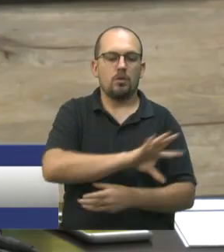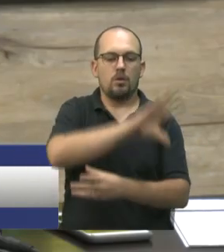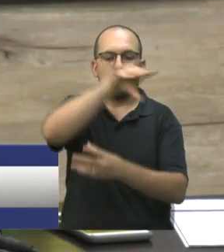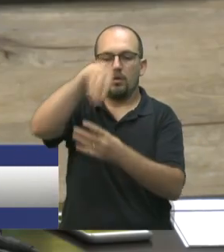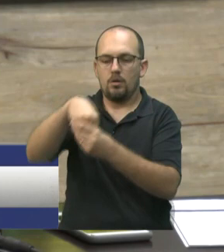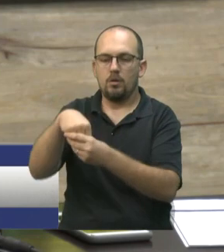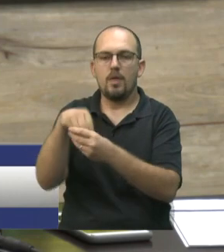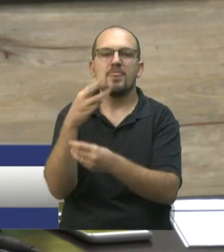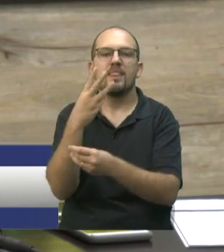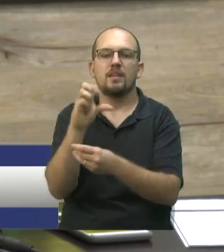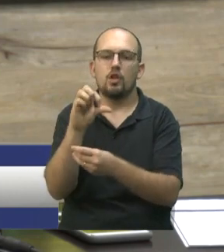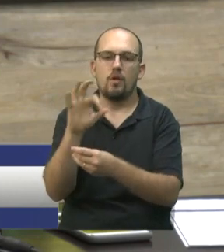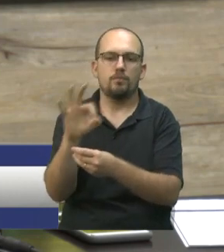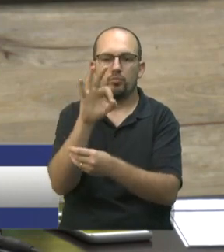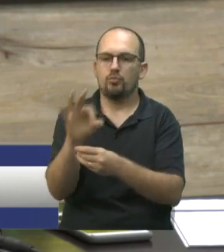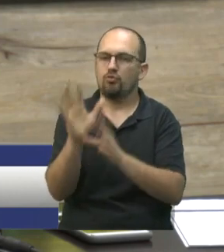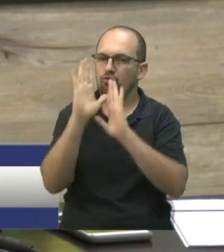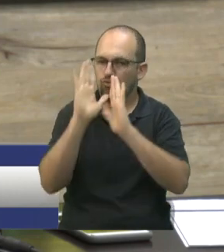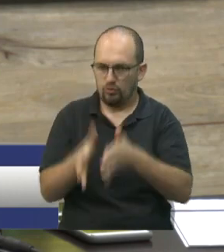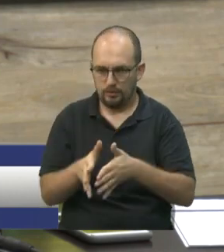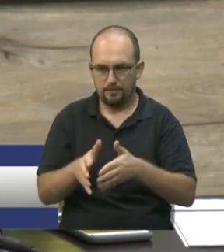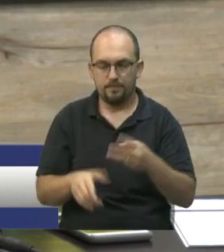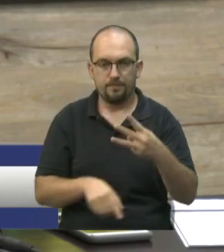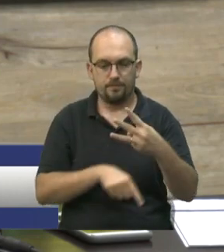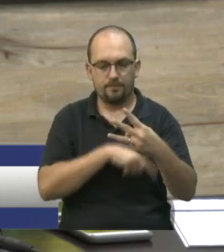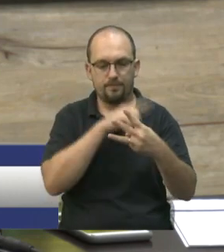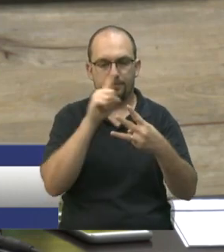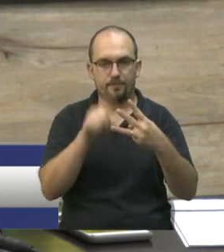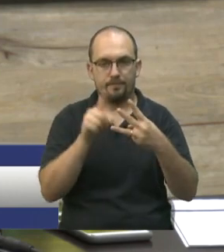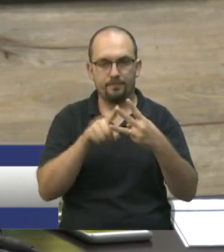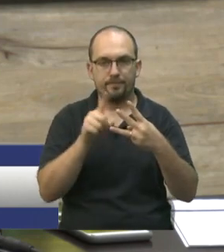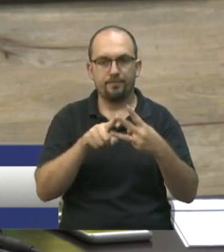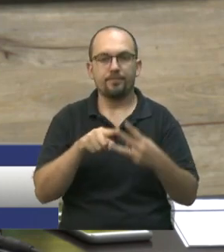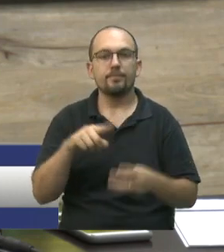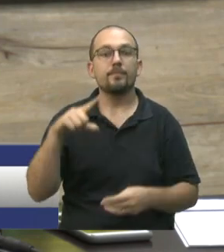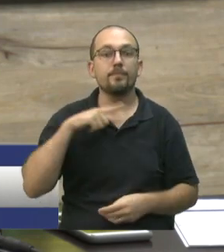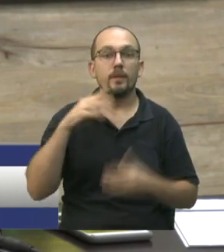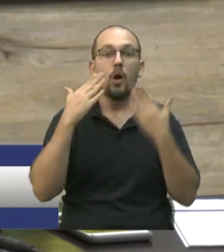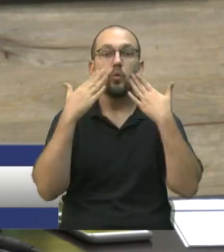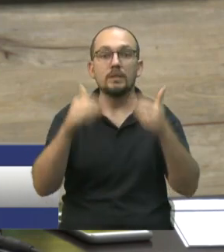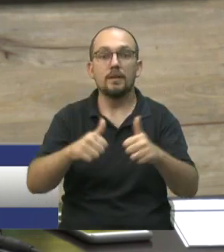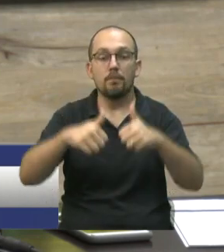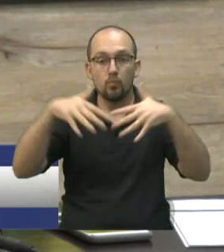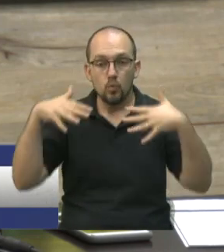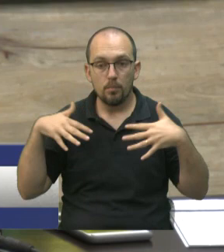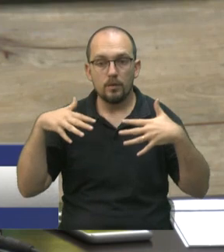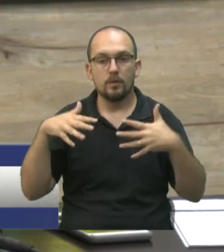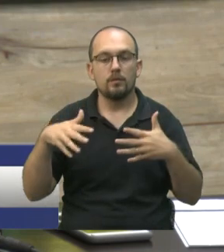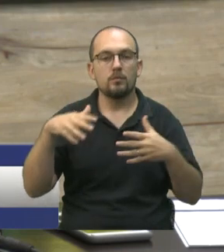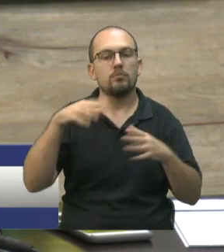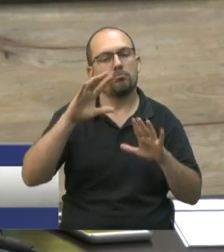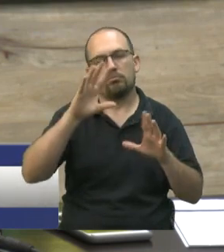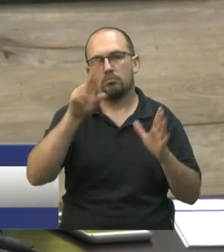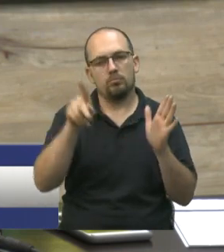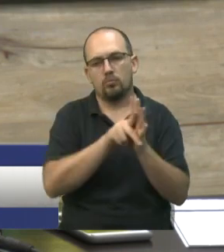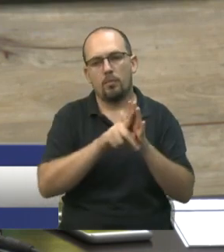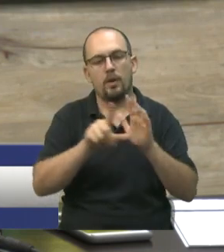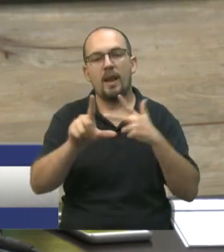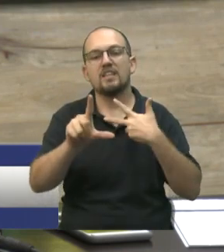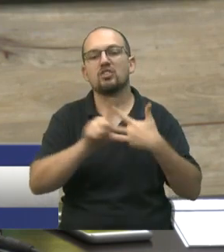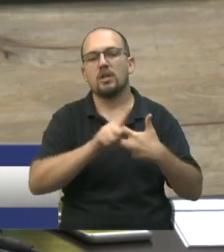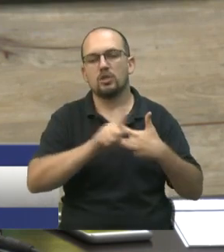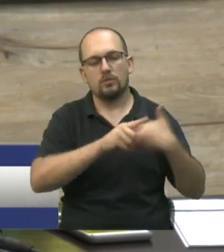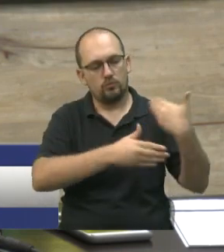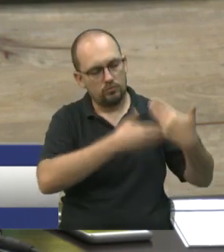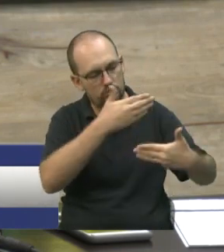tá? A segunda pergunta, haverá uma audiência pública dentro do processo legislativo, então haverá a